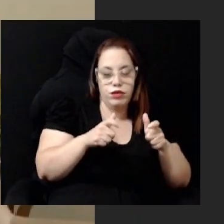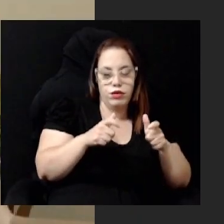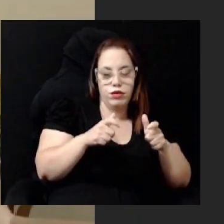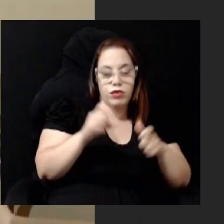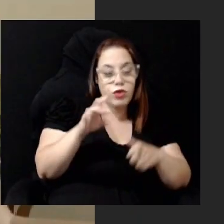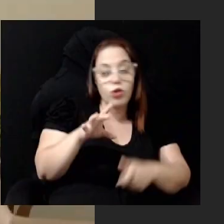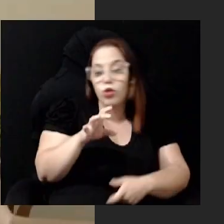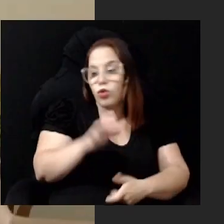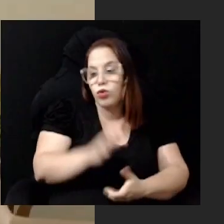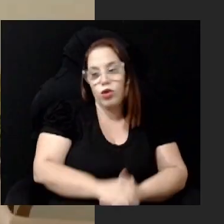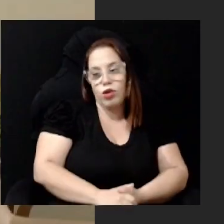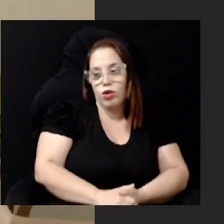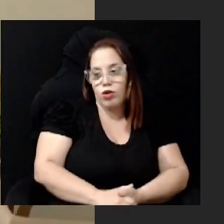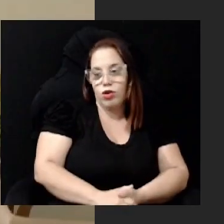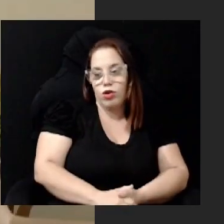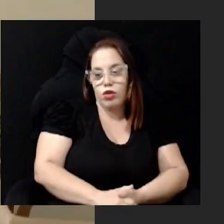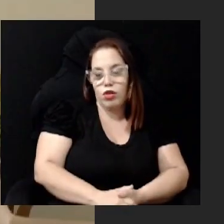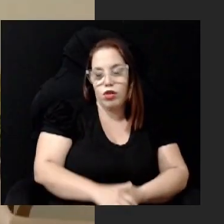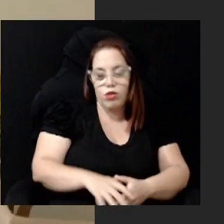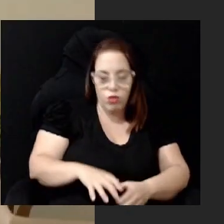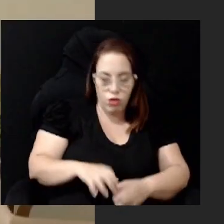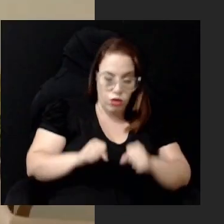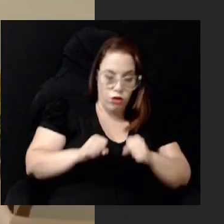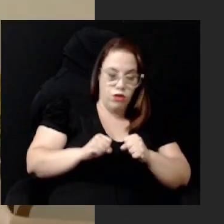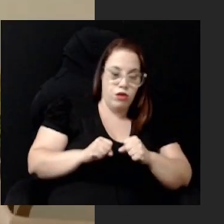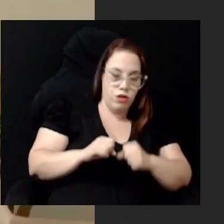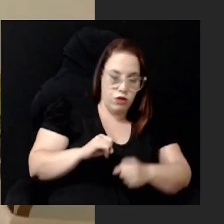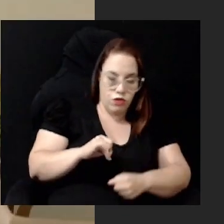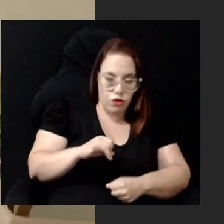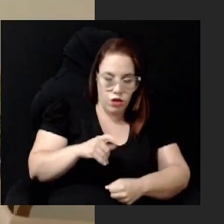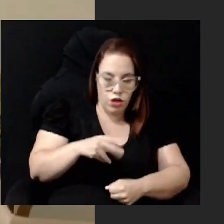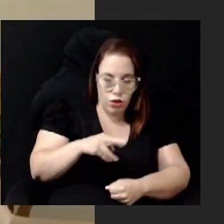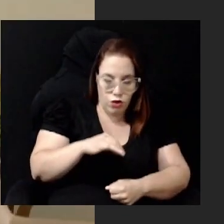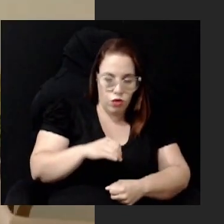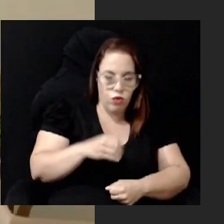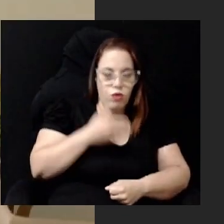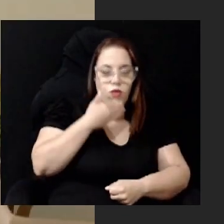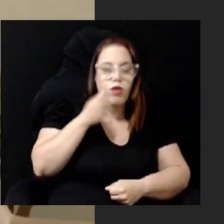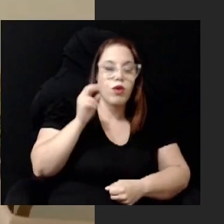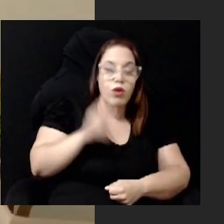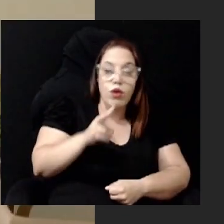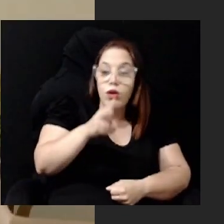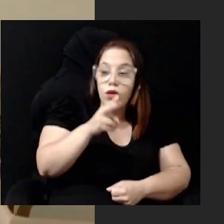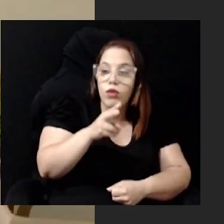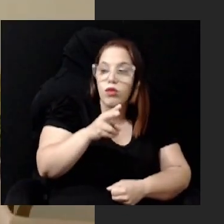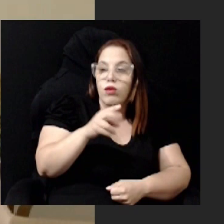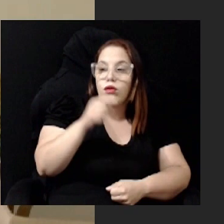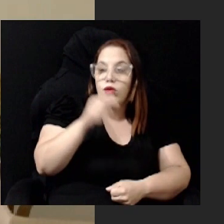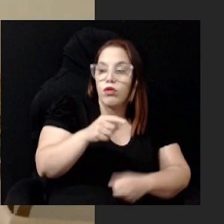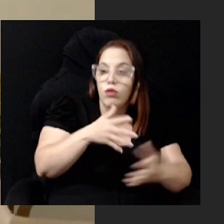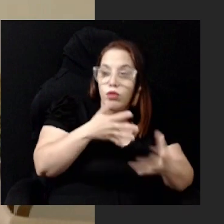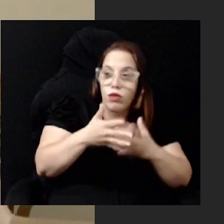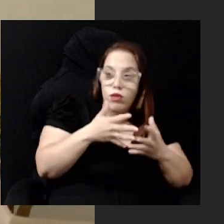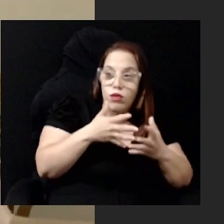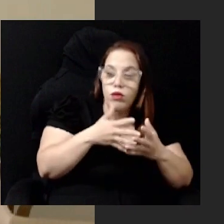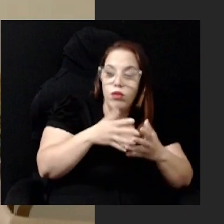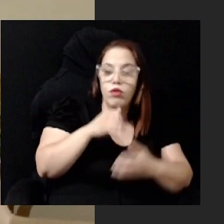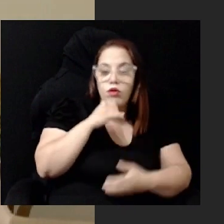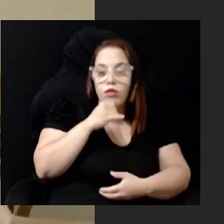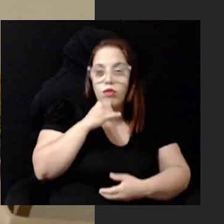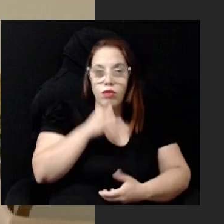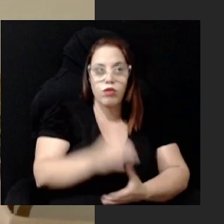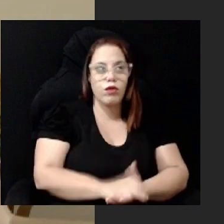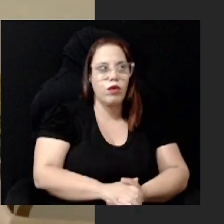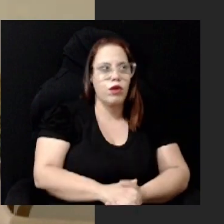isso mesmo, um quadro infeccioso, uma virose, e isso vai melhorar completamente. Naqueles casos em que, por exemplo,